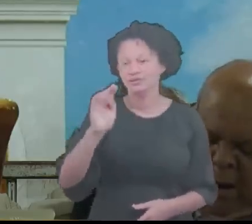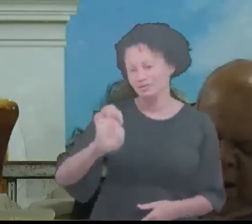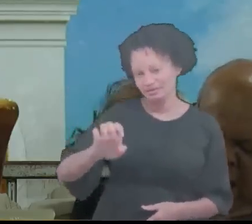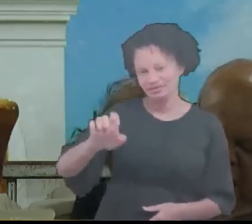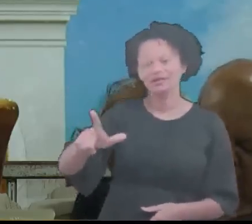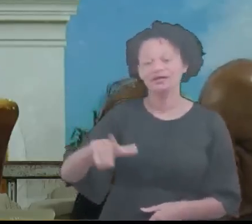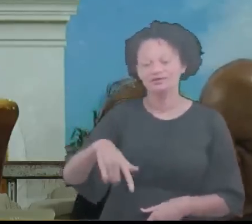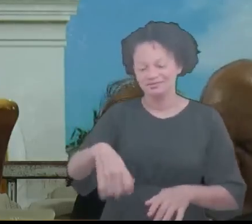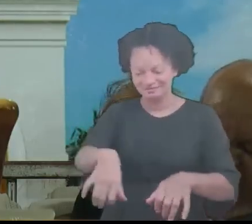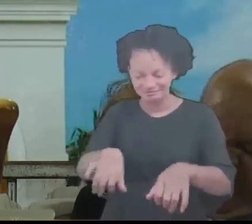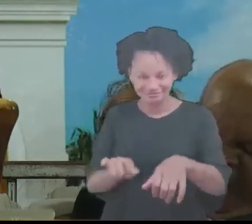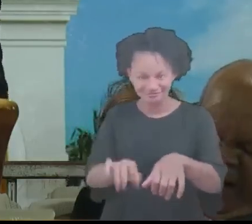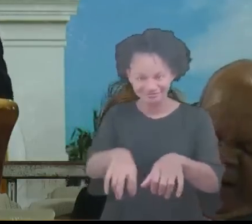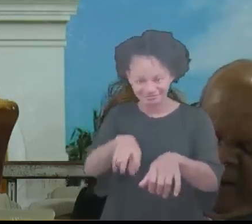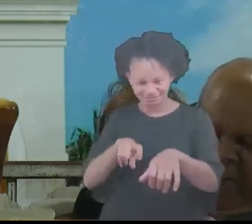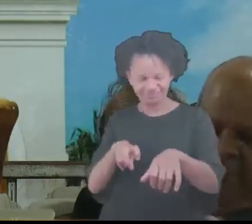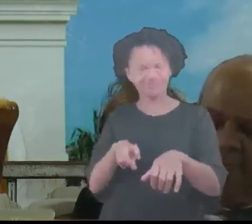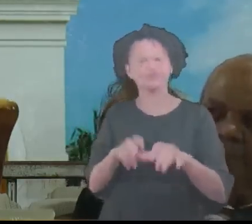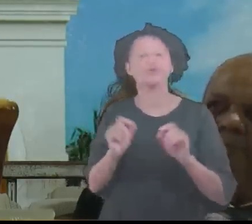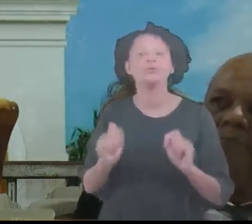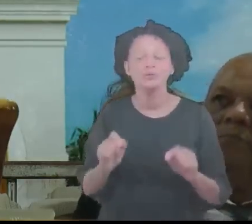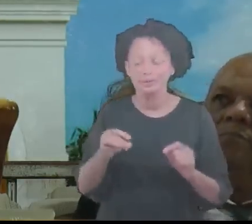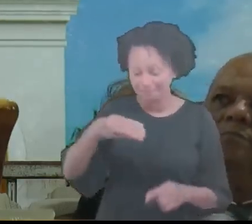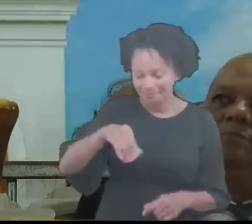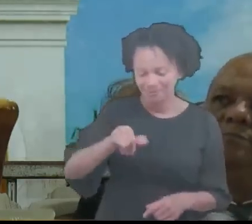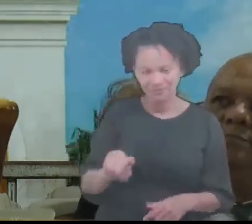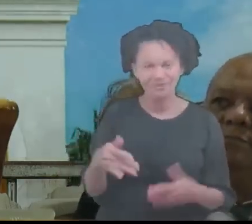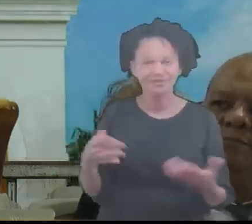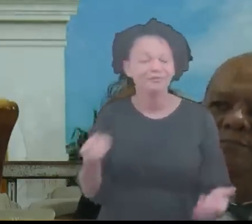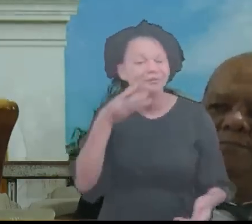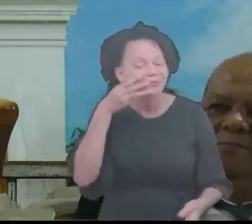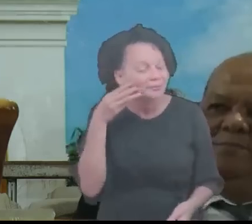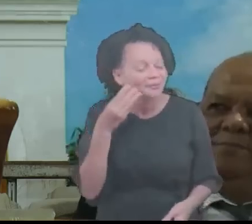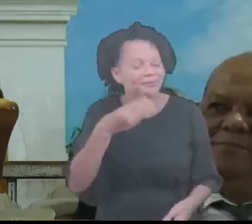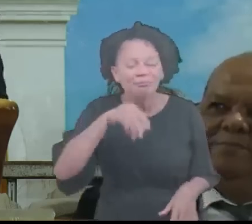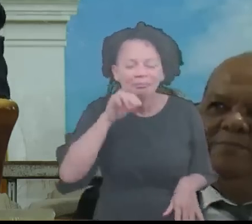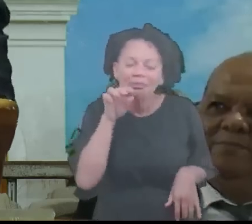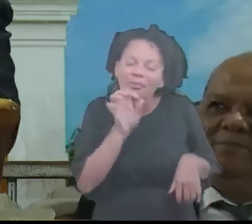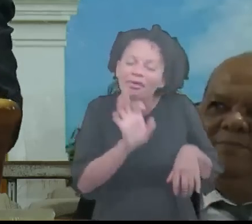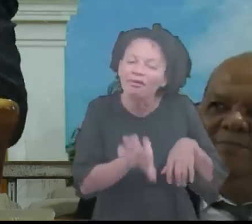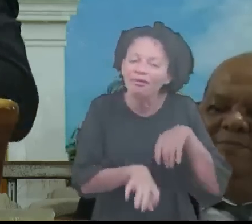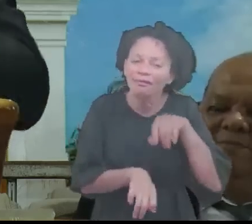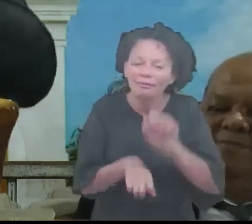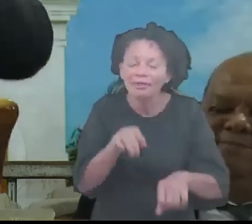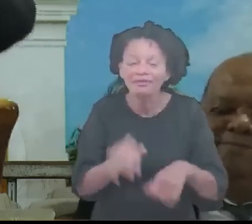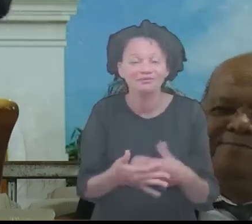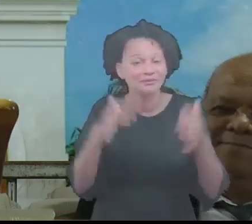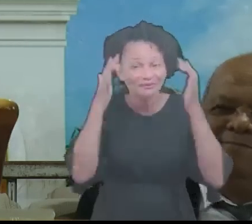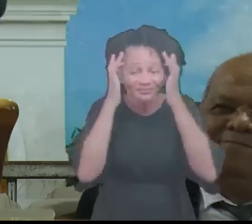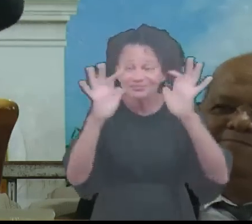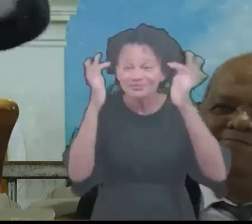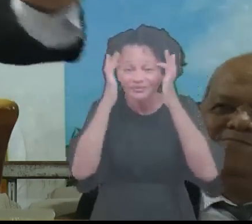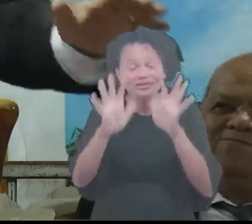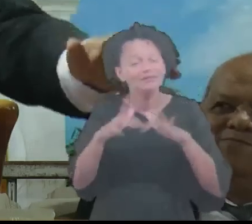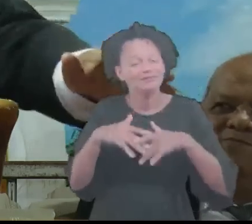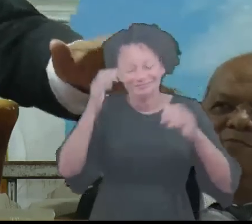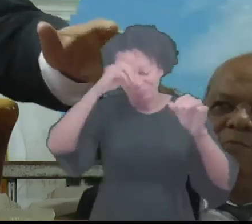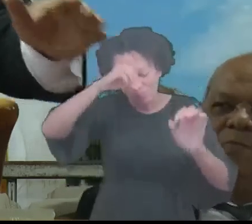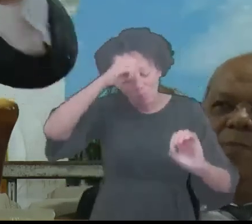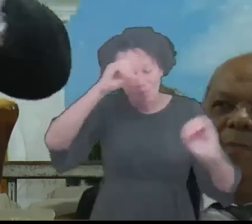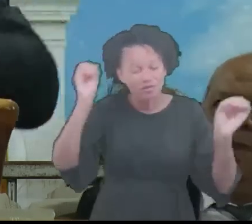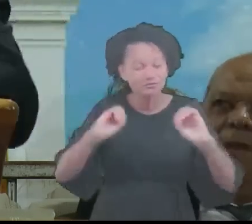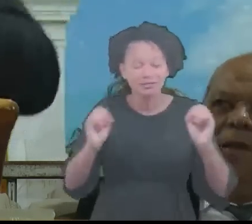carro dá ré. Glória a Jesus. Eu só sei o que é um mi quando o gato mia. Glória a Deus. Eu não sei nada de